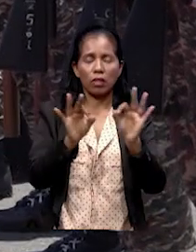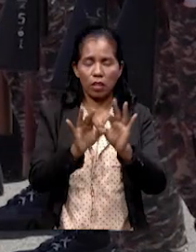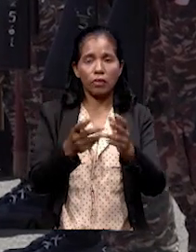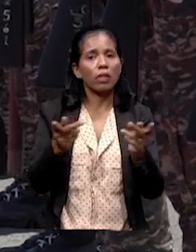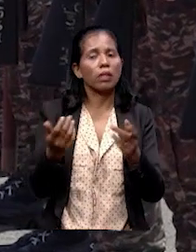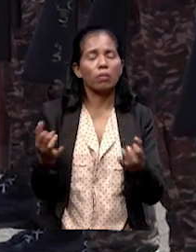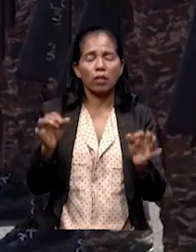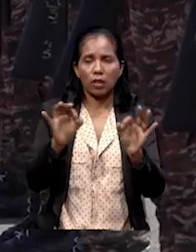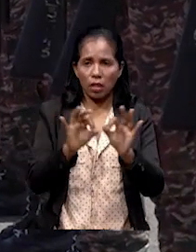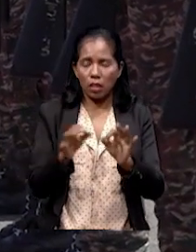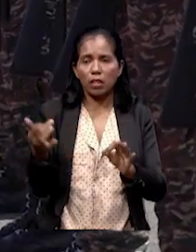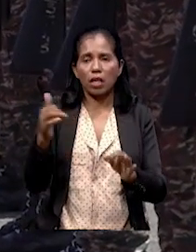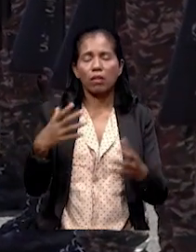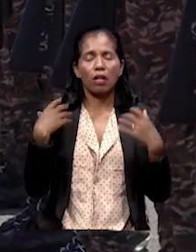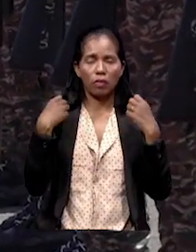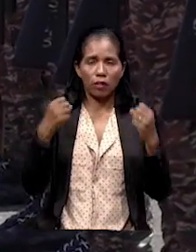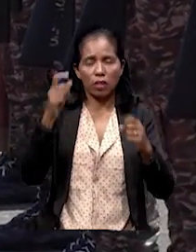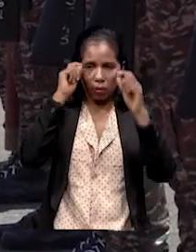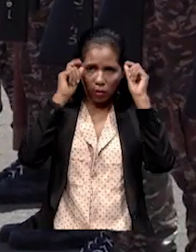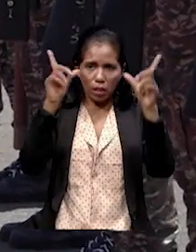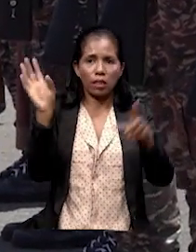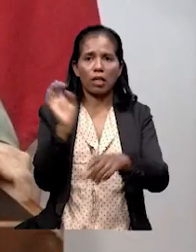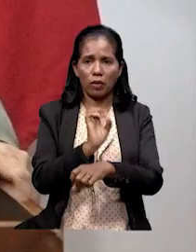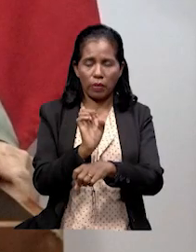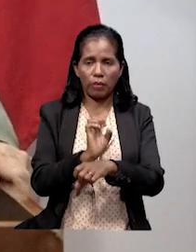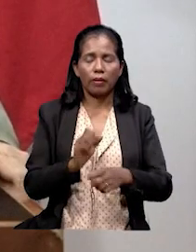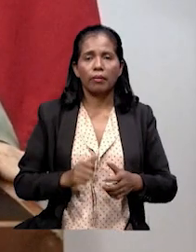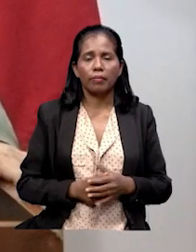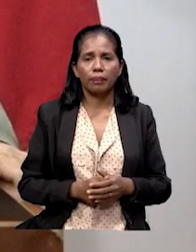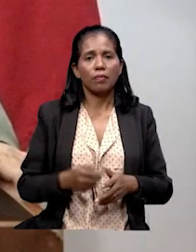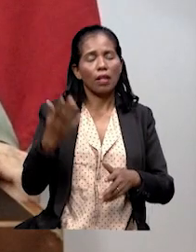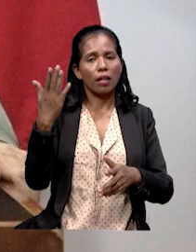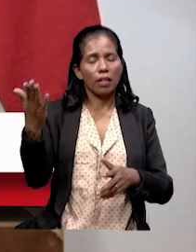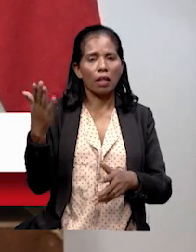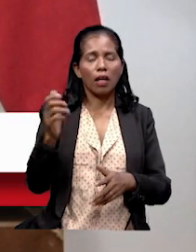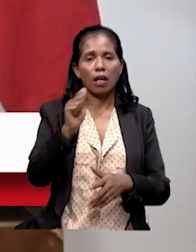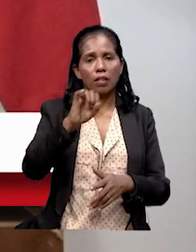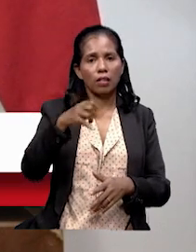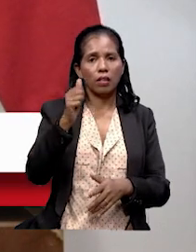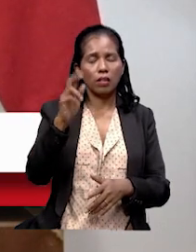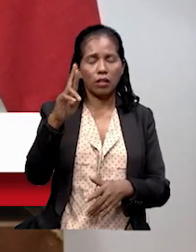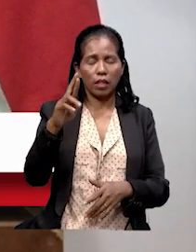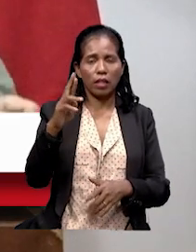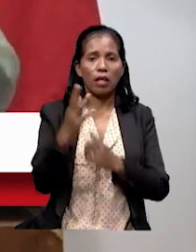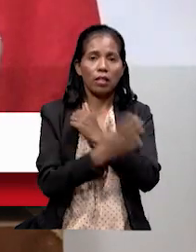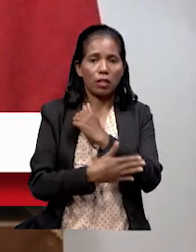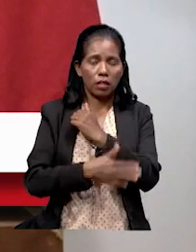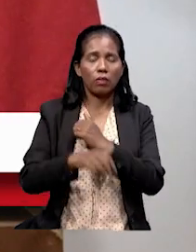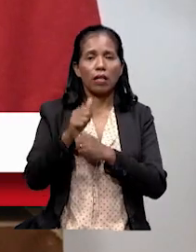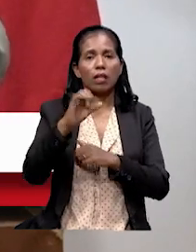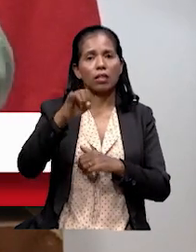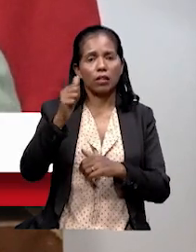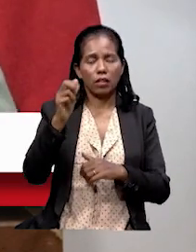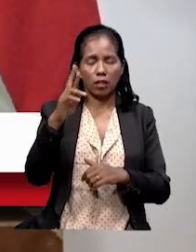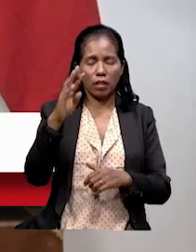ha força Timor-Leste ni economia. Iha Azerbaijan, colia o presidente, o primeiro ministro,